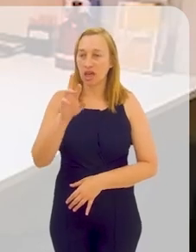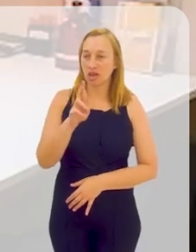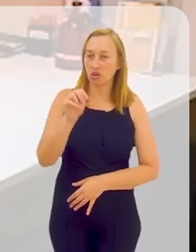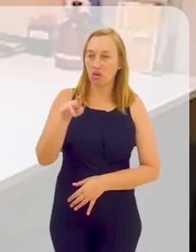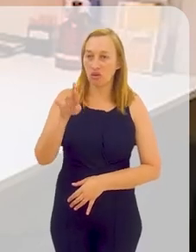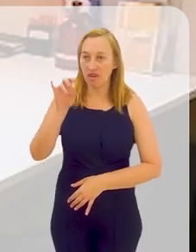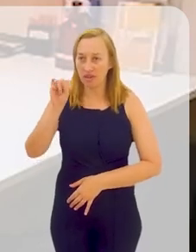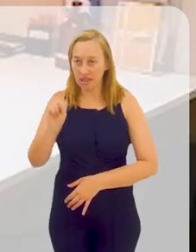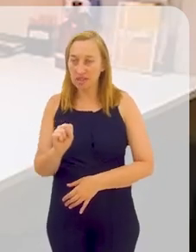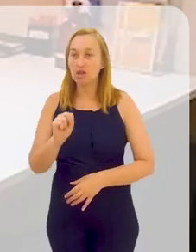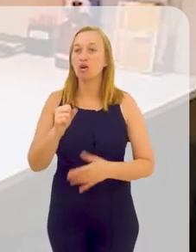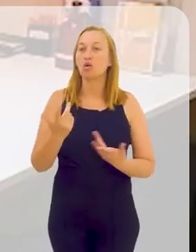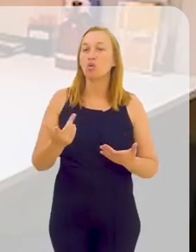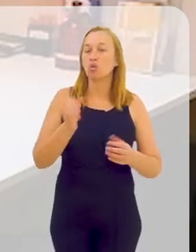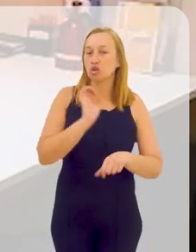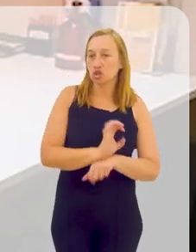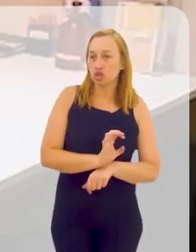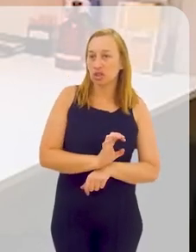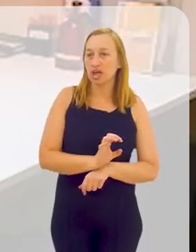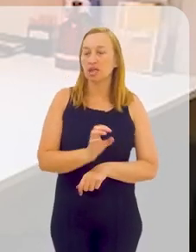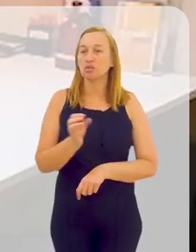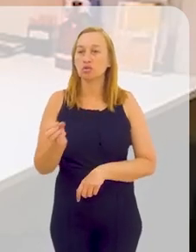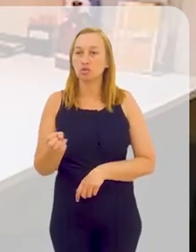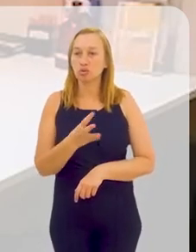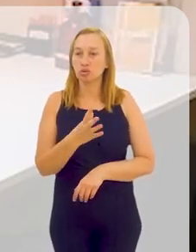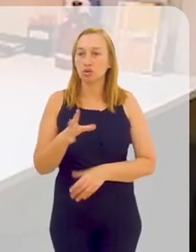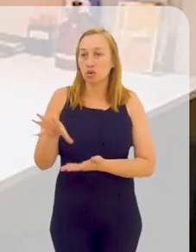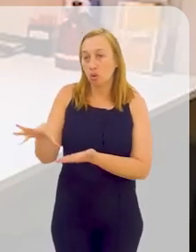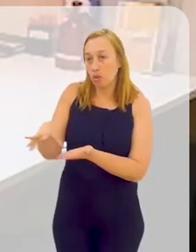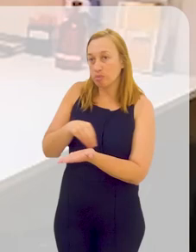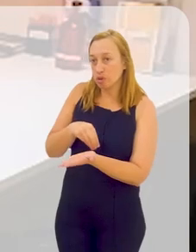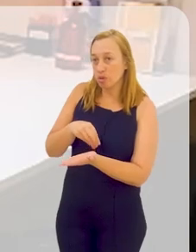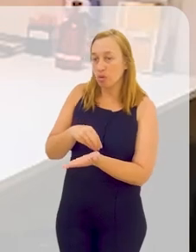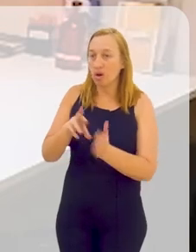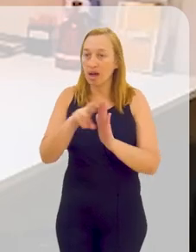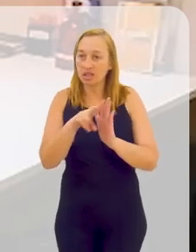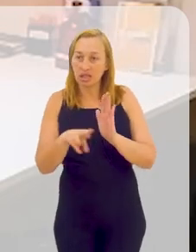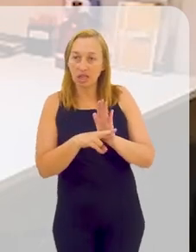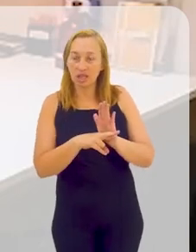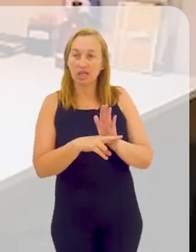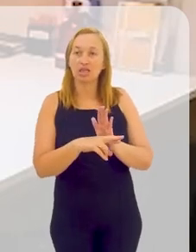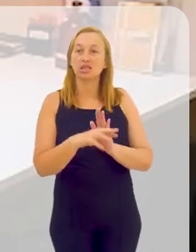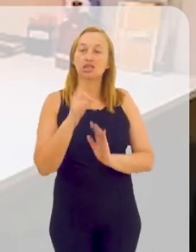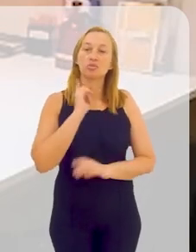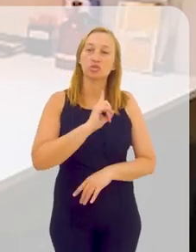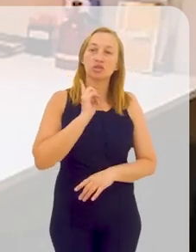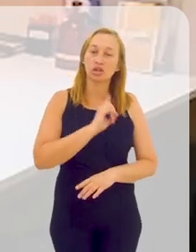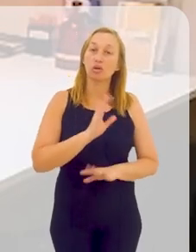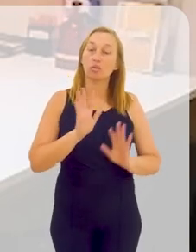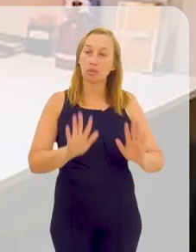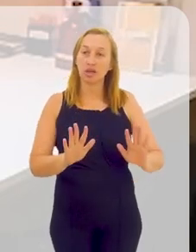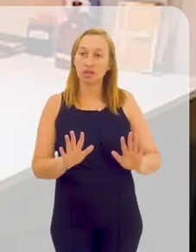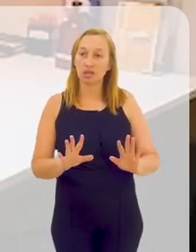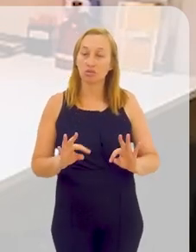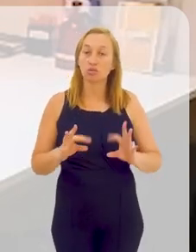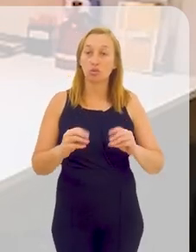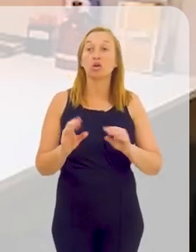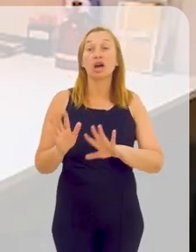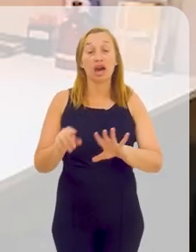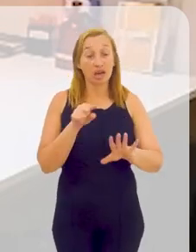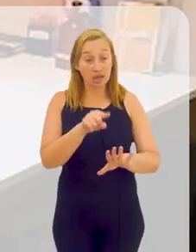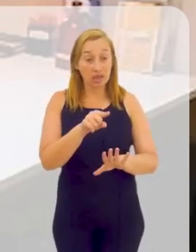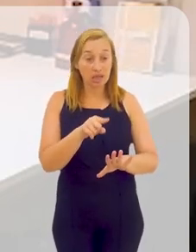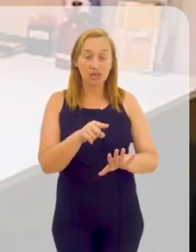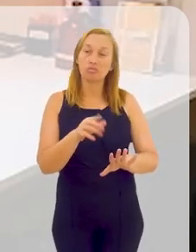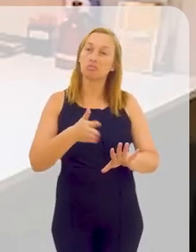é o estado recentemente colou as regras de Minas Gerais mas fez isso apenas de forma parcial então